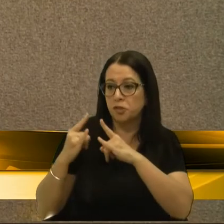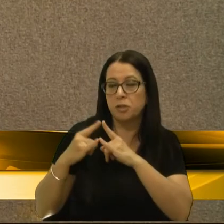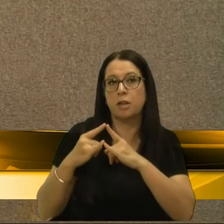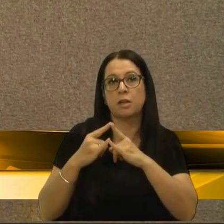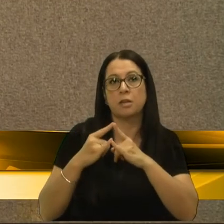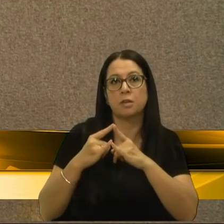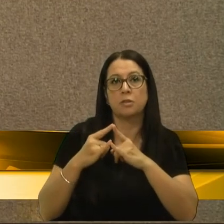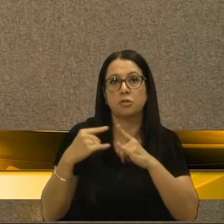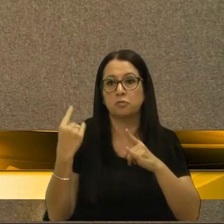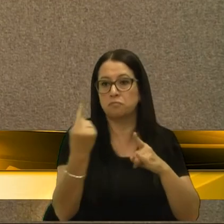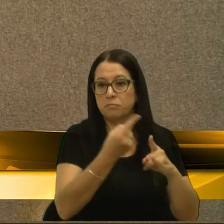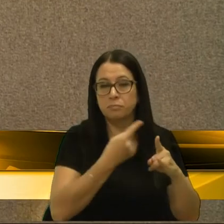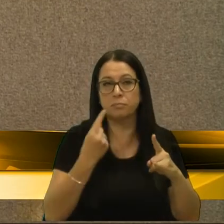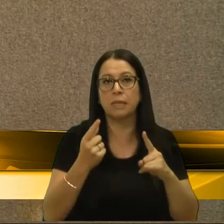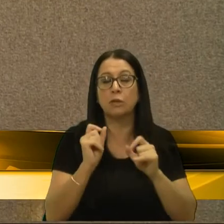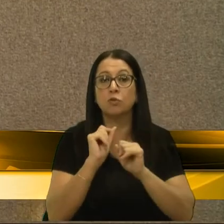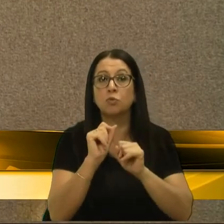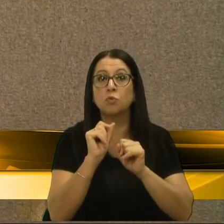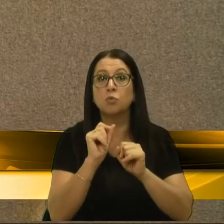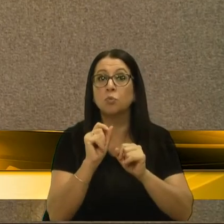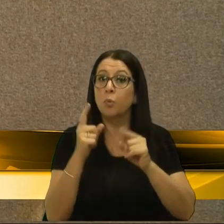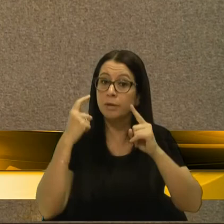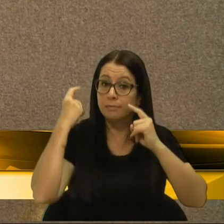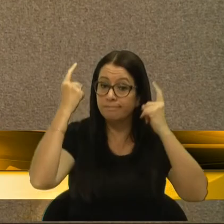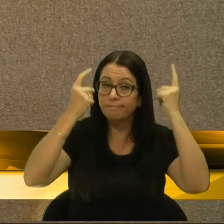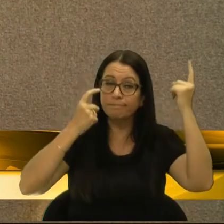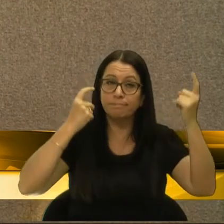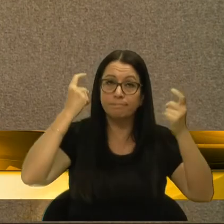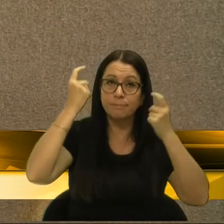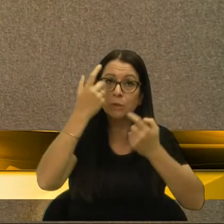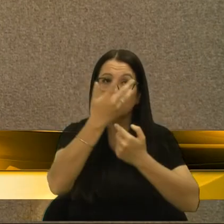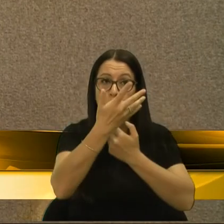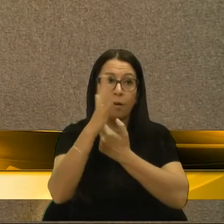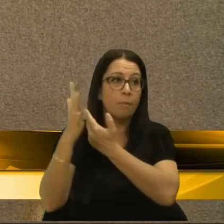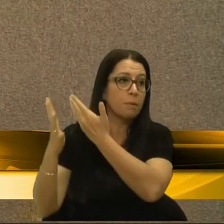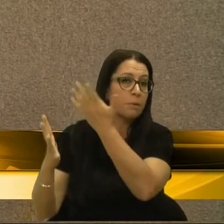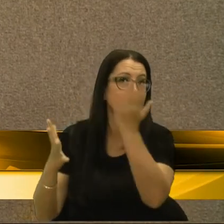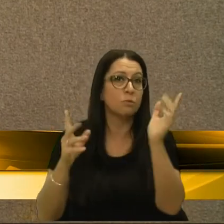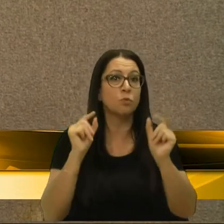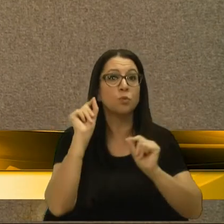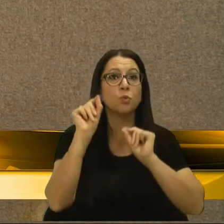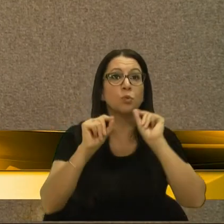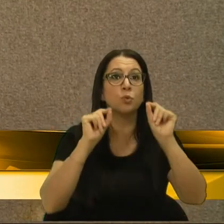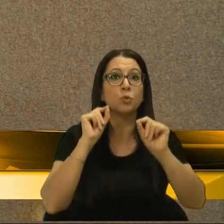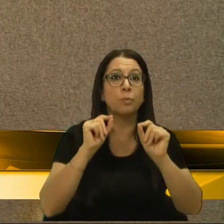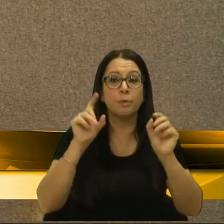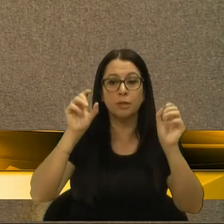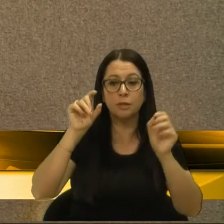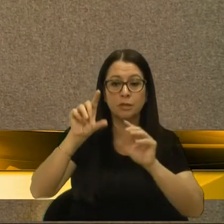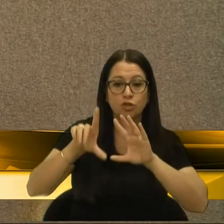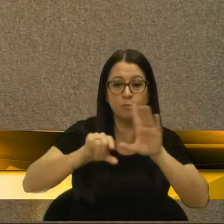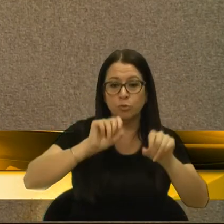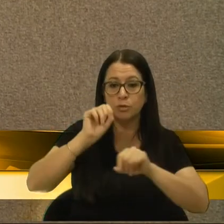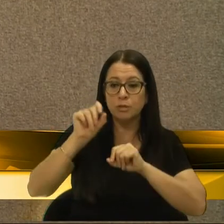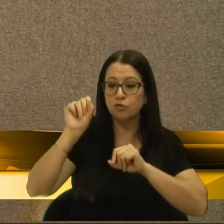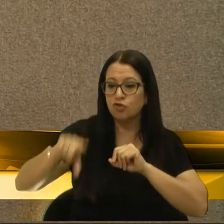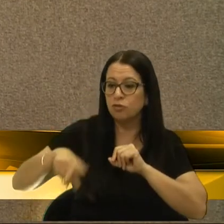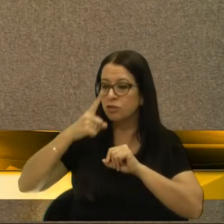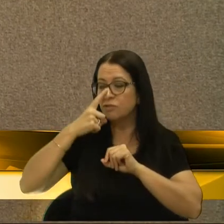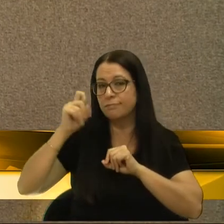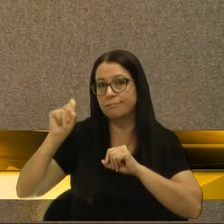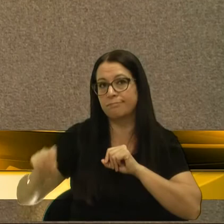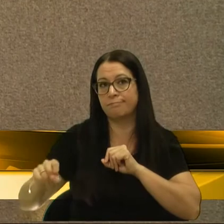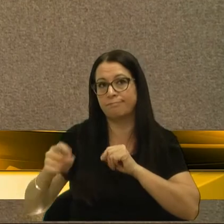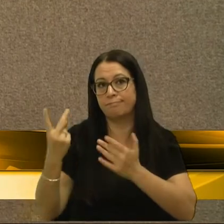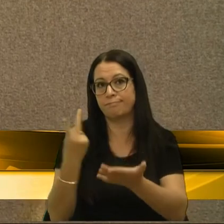em instituições, com esta preocupação com o meio ambiente sobre o descarte irregular